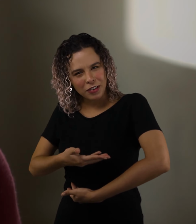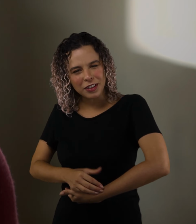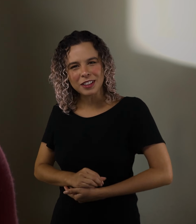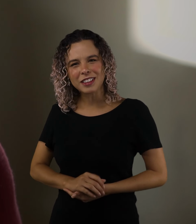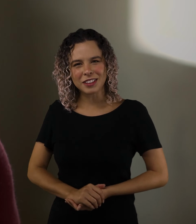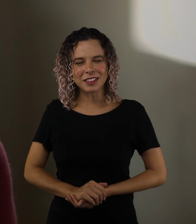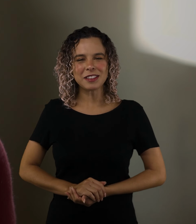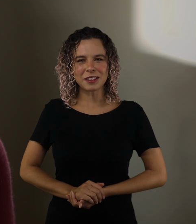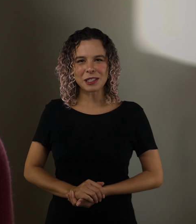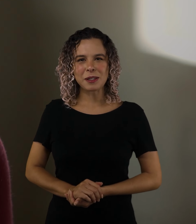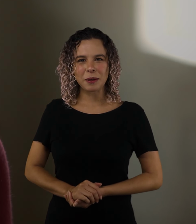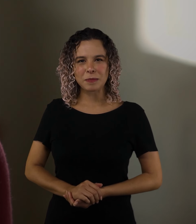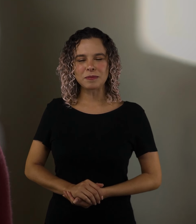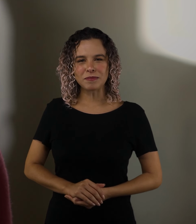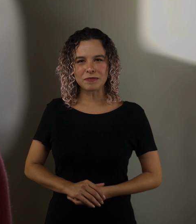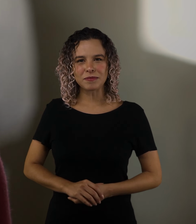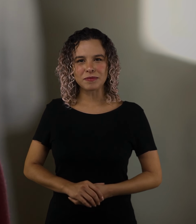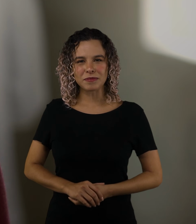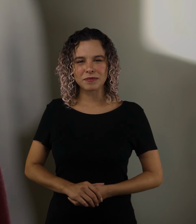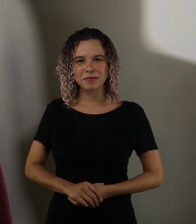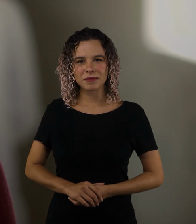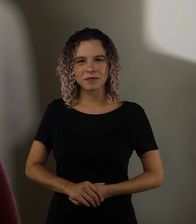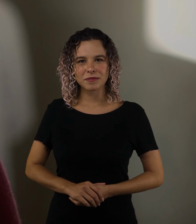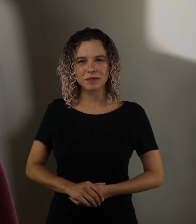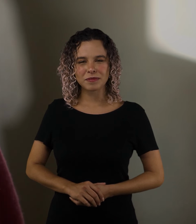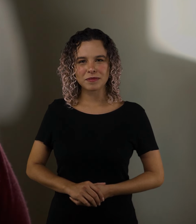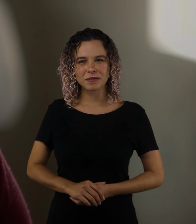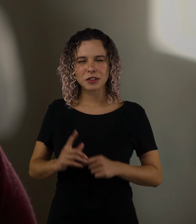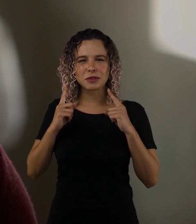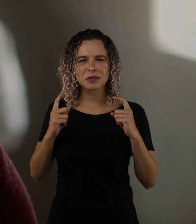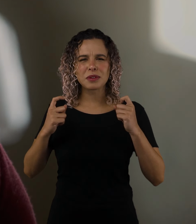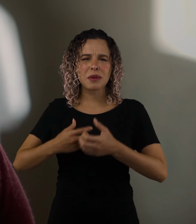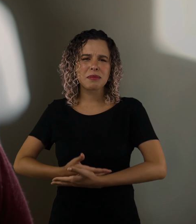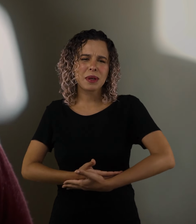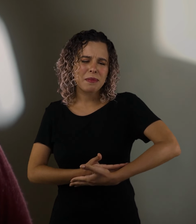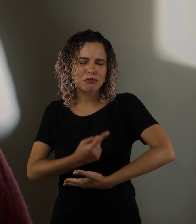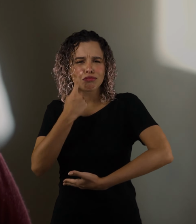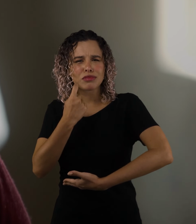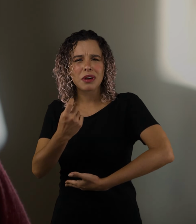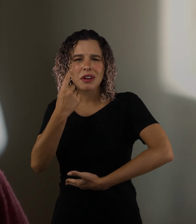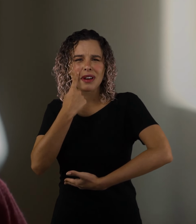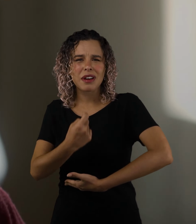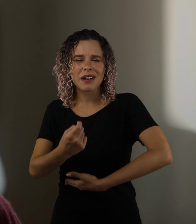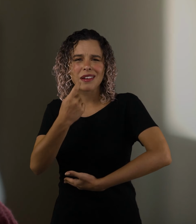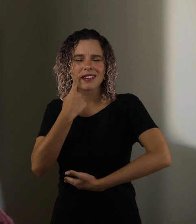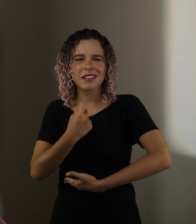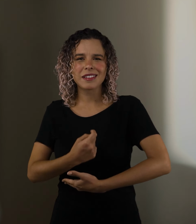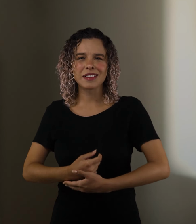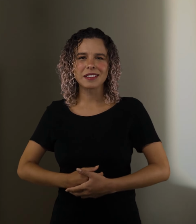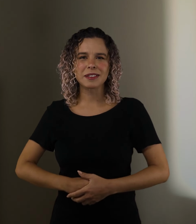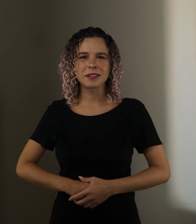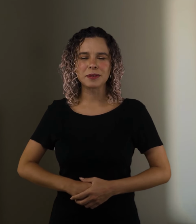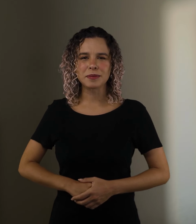O médico também sorri. E vai embora. Vista de costas, Voinha inclina a cabeça para trás e olha para a